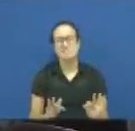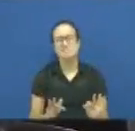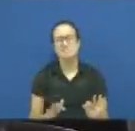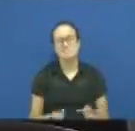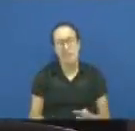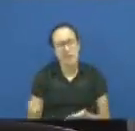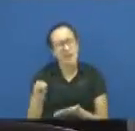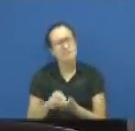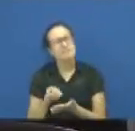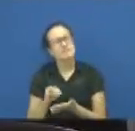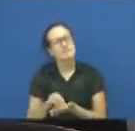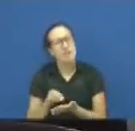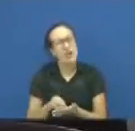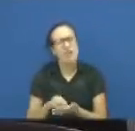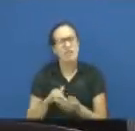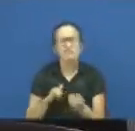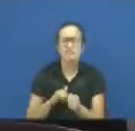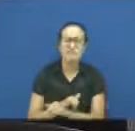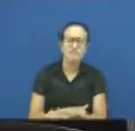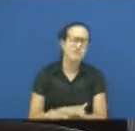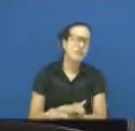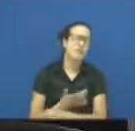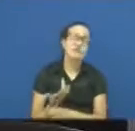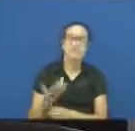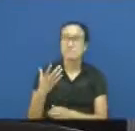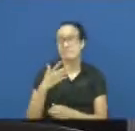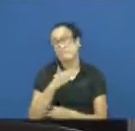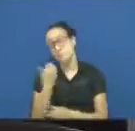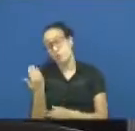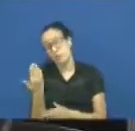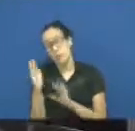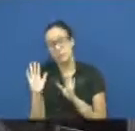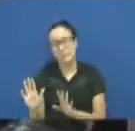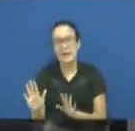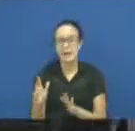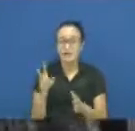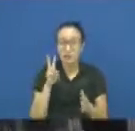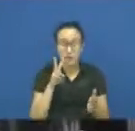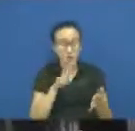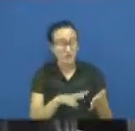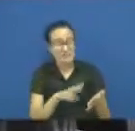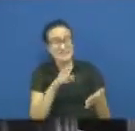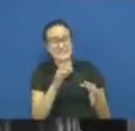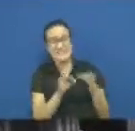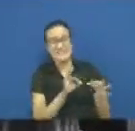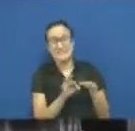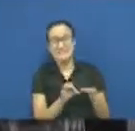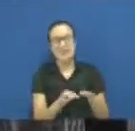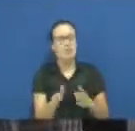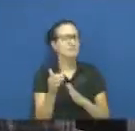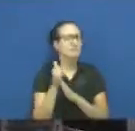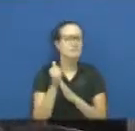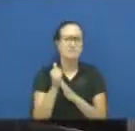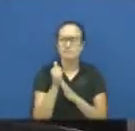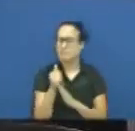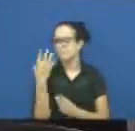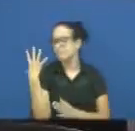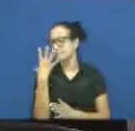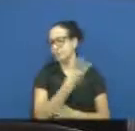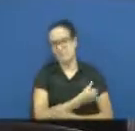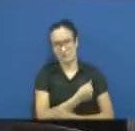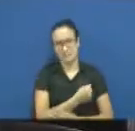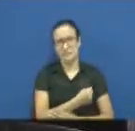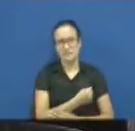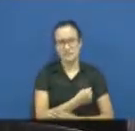Azul, ao Centro Comunitário, à família, a todos nós. Mas quando eu vi o projeto do Dr. Raul, falei, nossa, uma homenagem justíssima. Esse homem